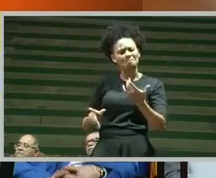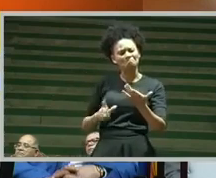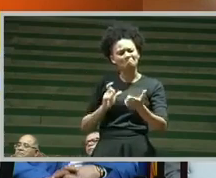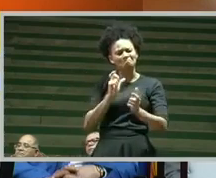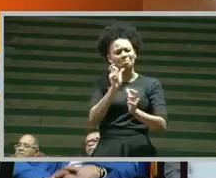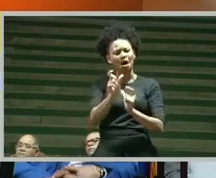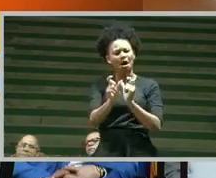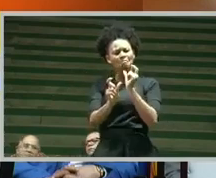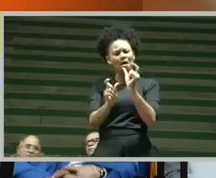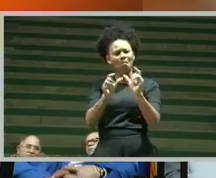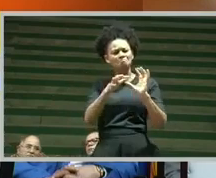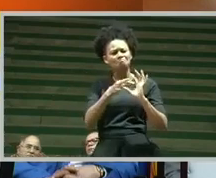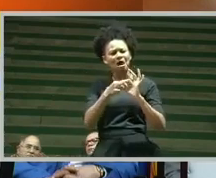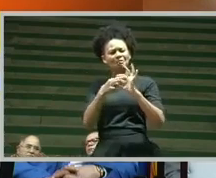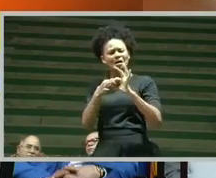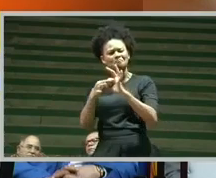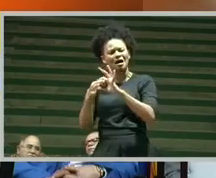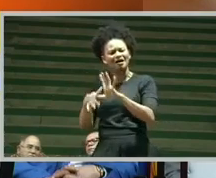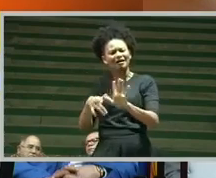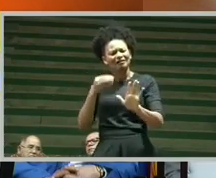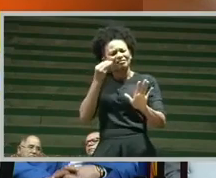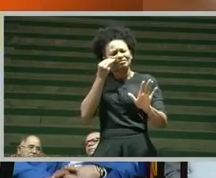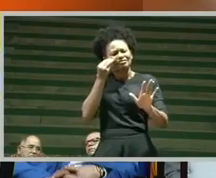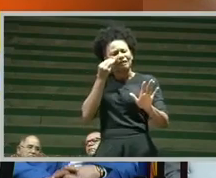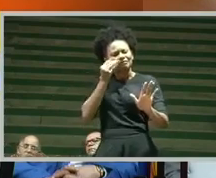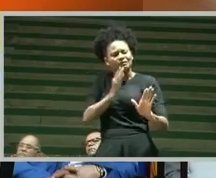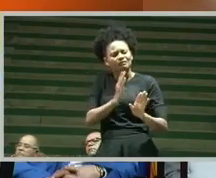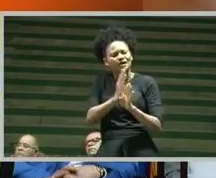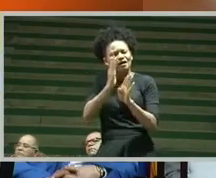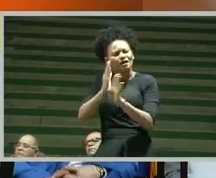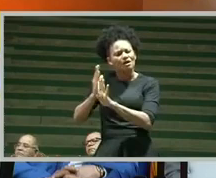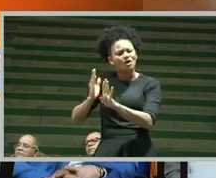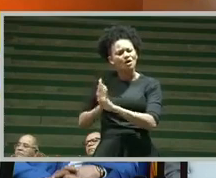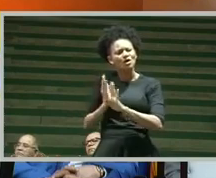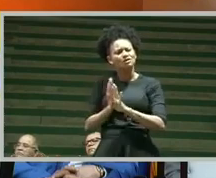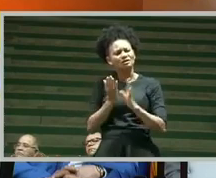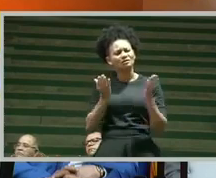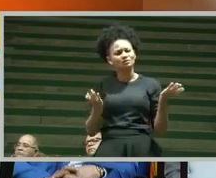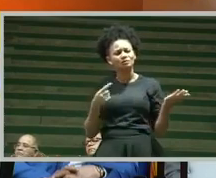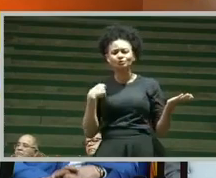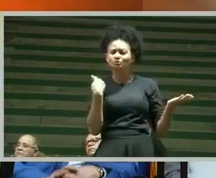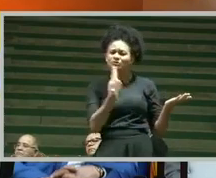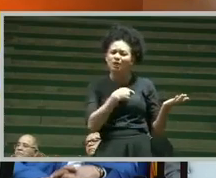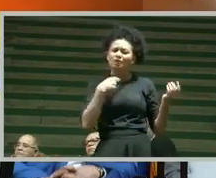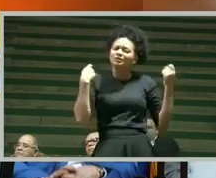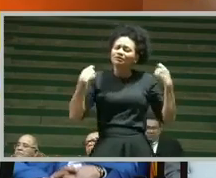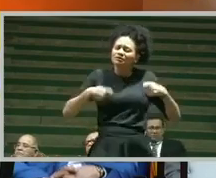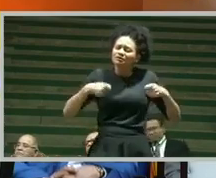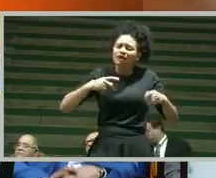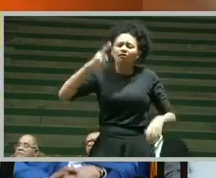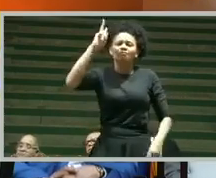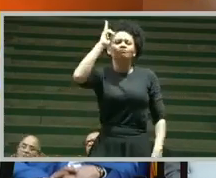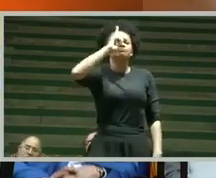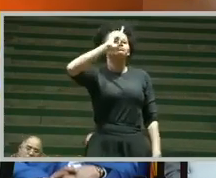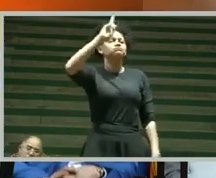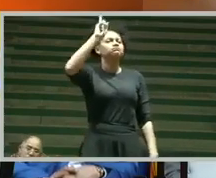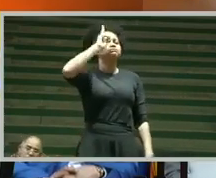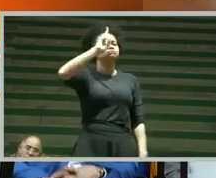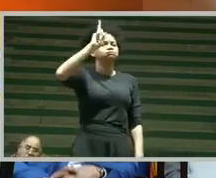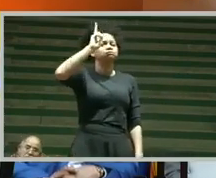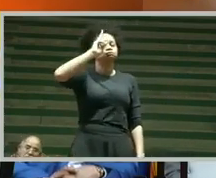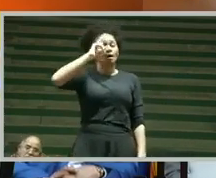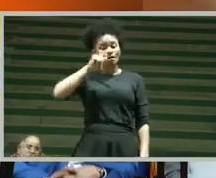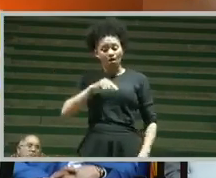palavras? Para tentarmos descobrir isto, precisamos nos lembrar que